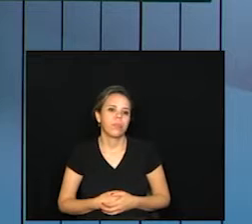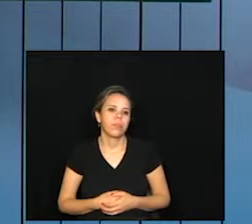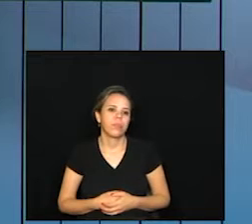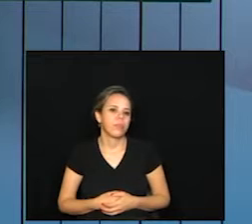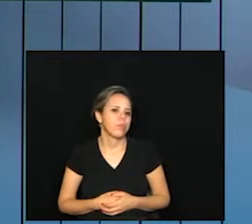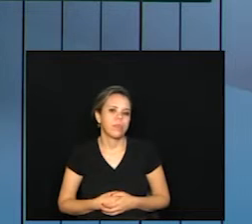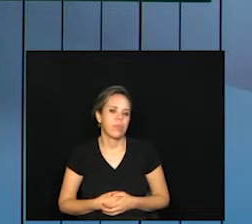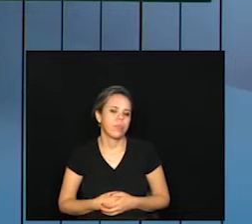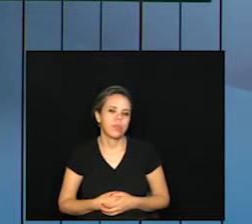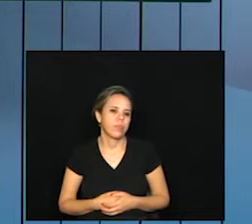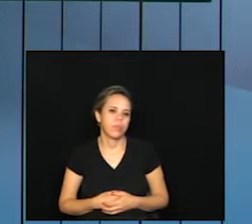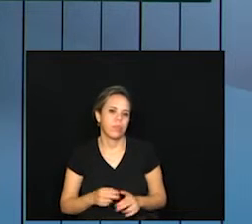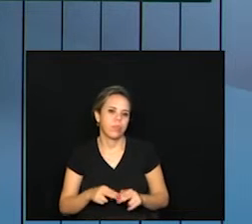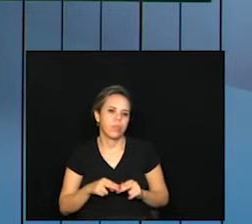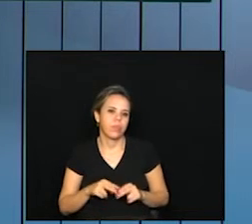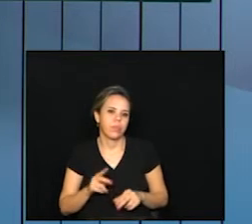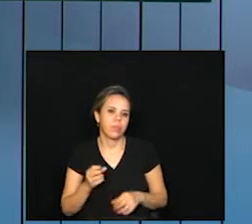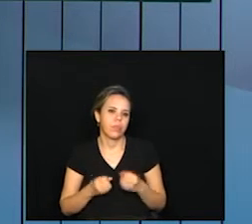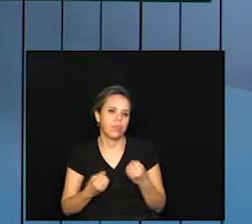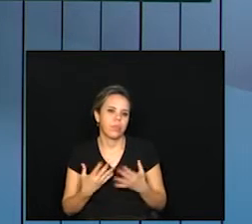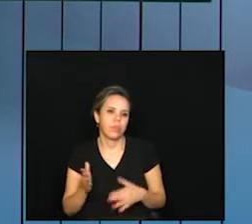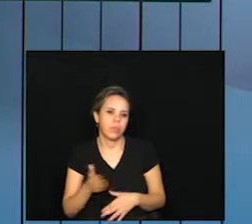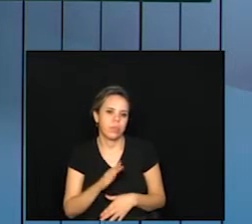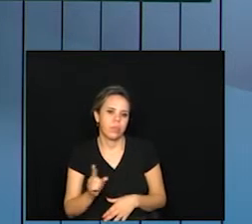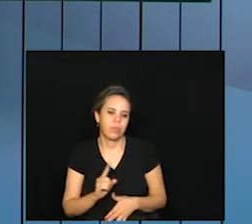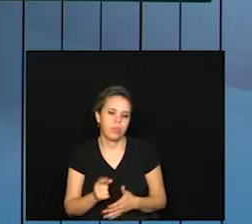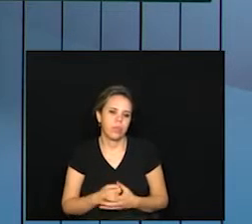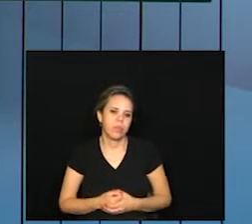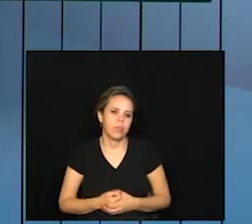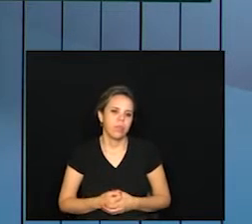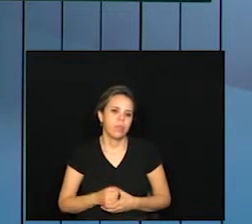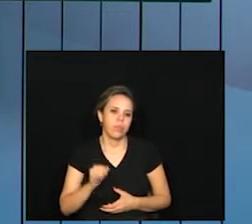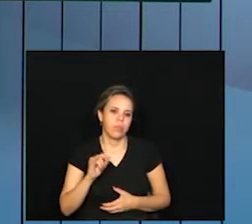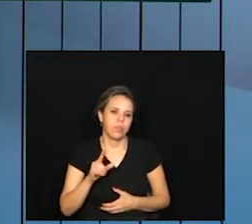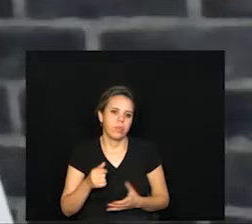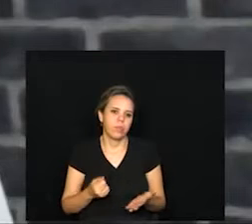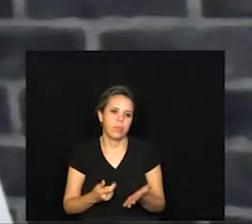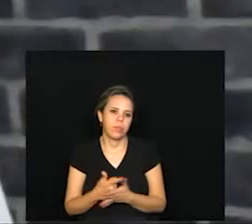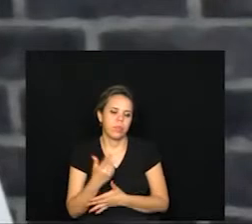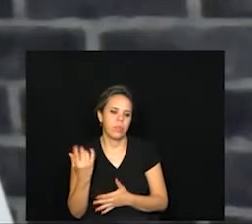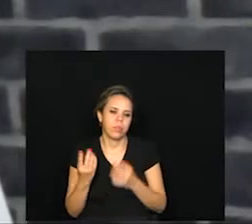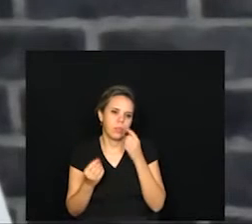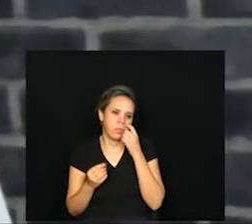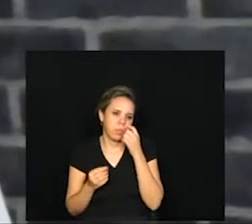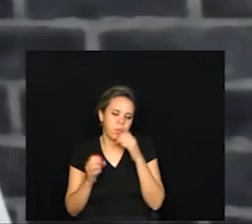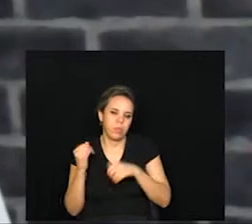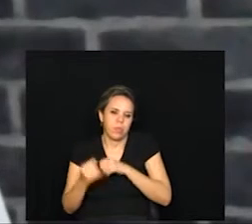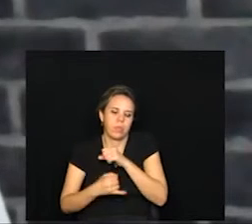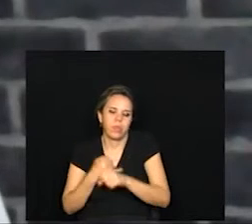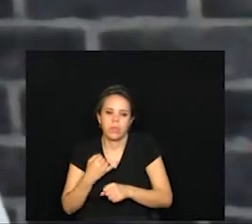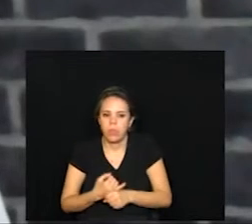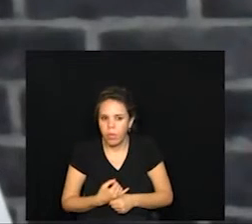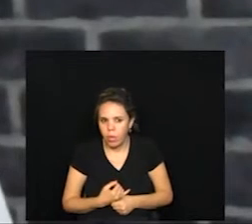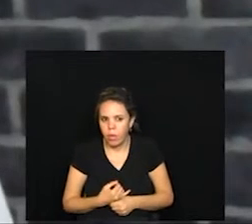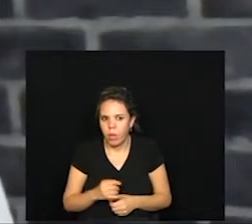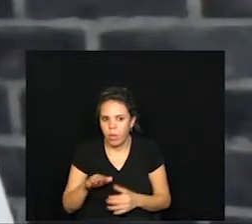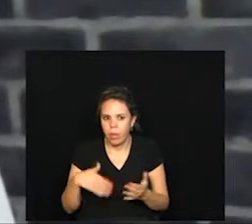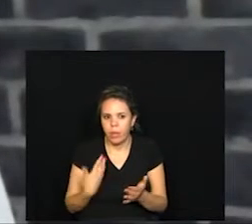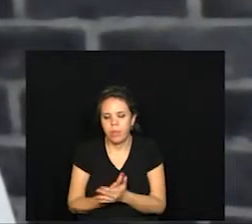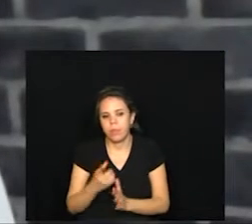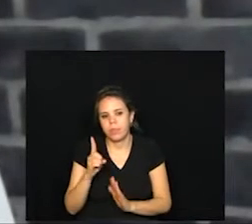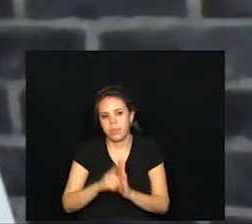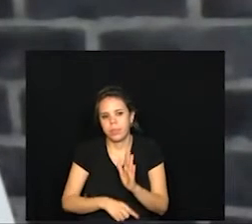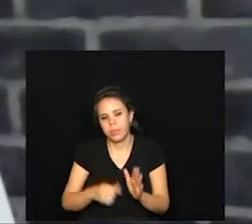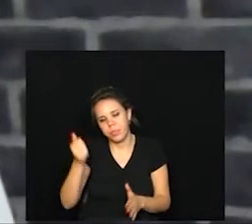Não, não é um motivo que justifique o cancelamento. Se for uma compra realizada pela internet, ela tem até o direito